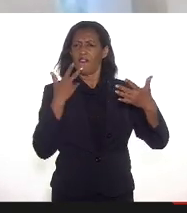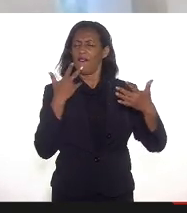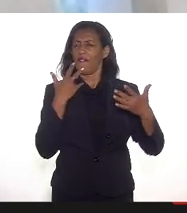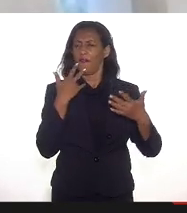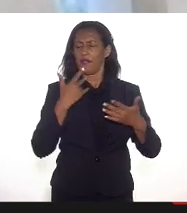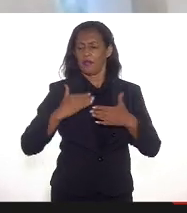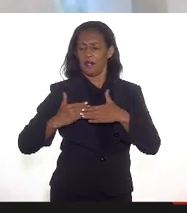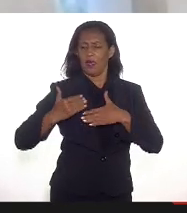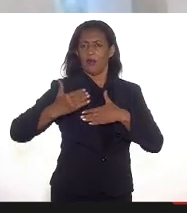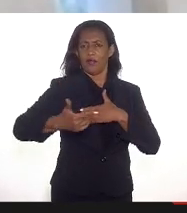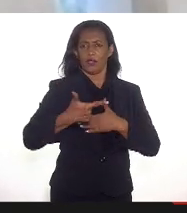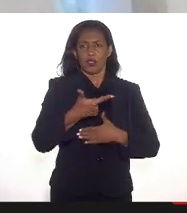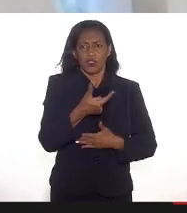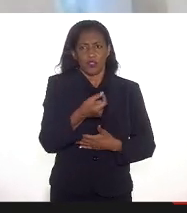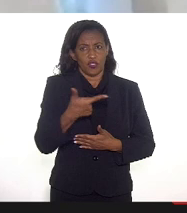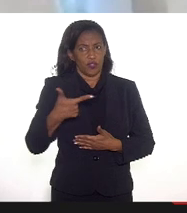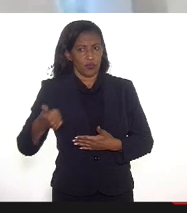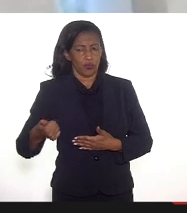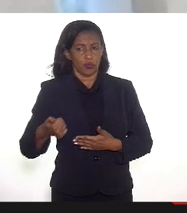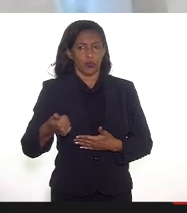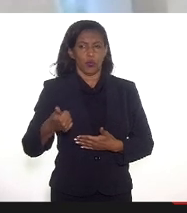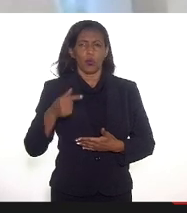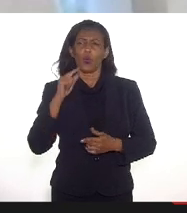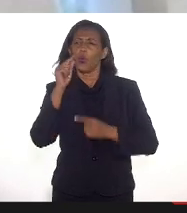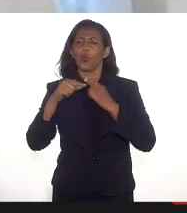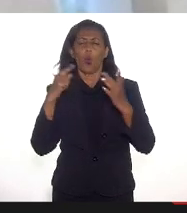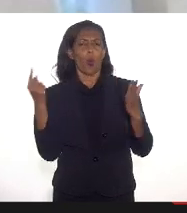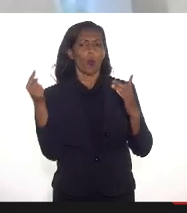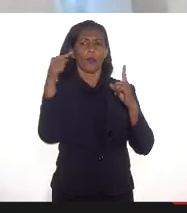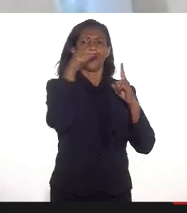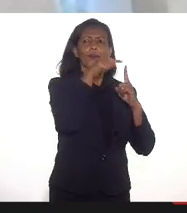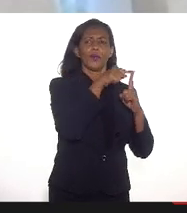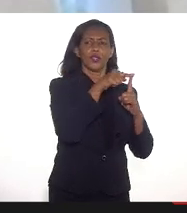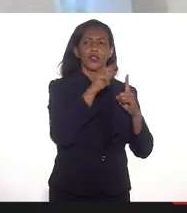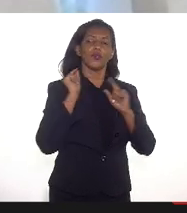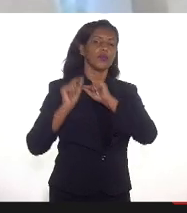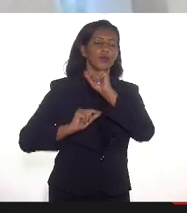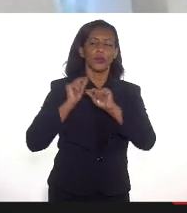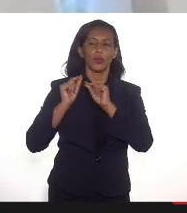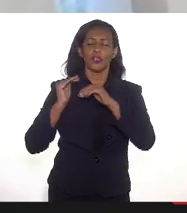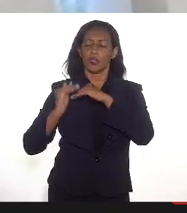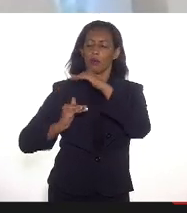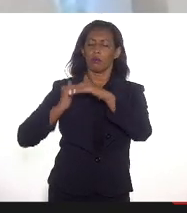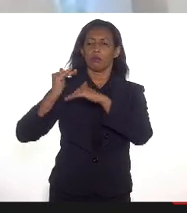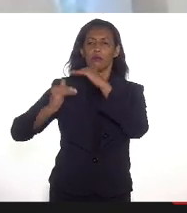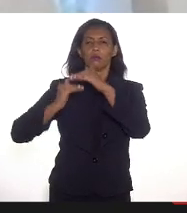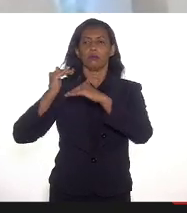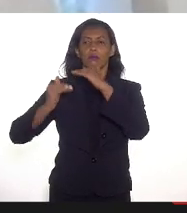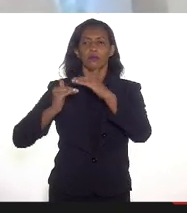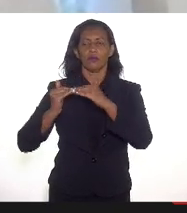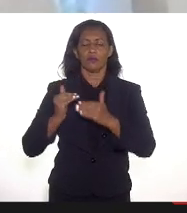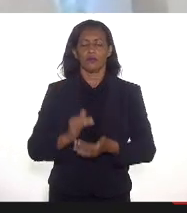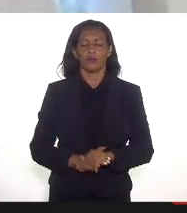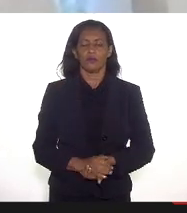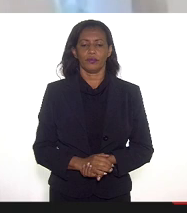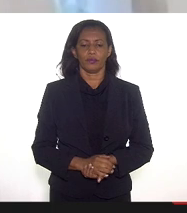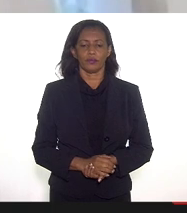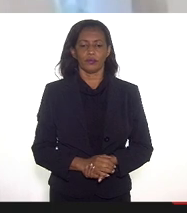ano de 2020, do que a gente almeja e já tem construído no início do ano de